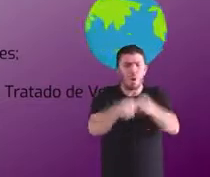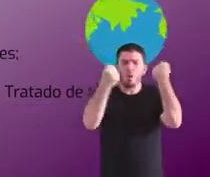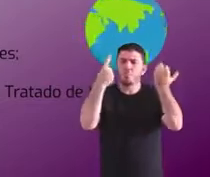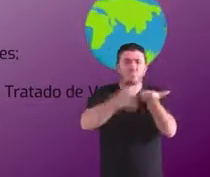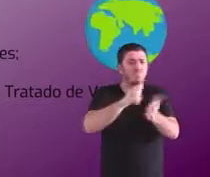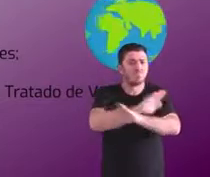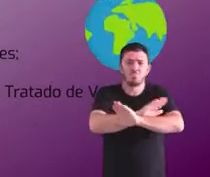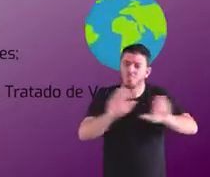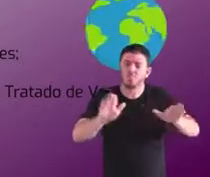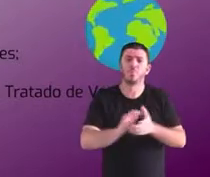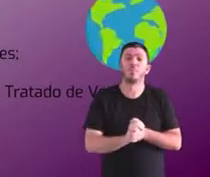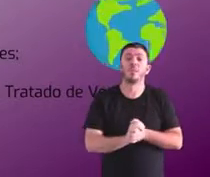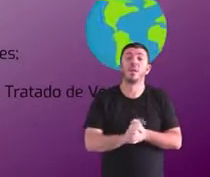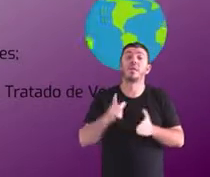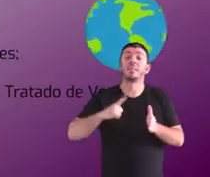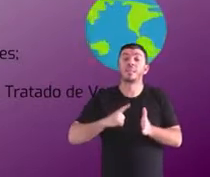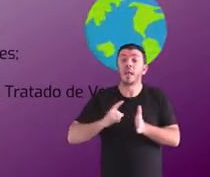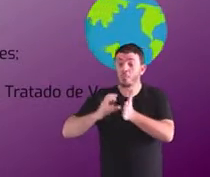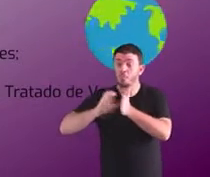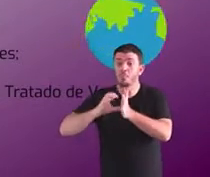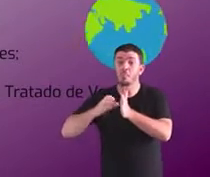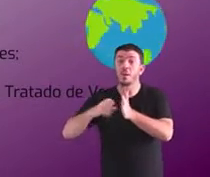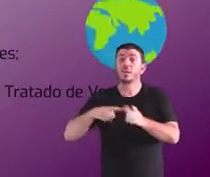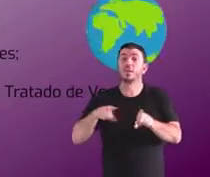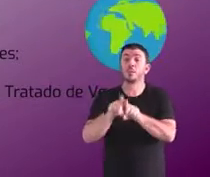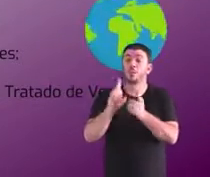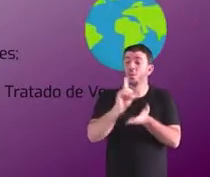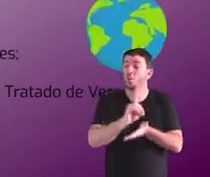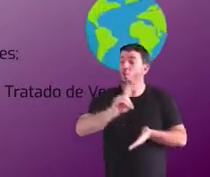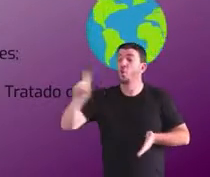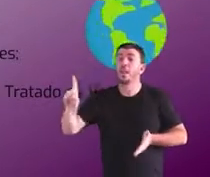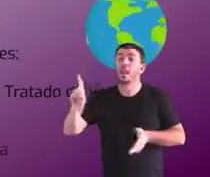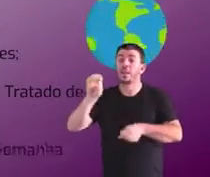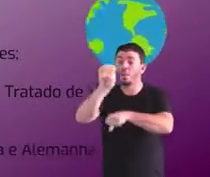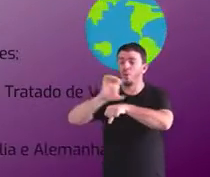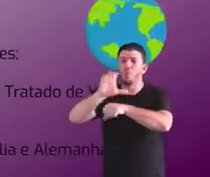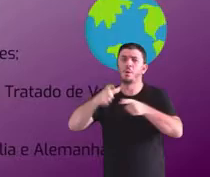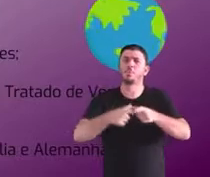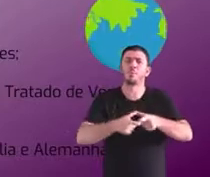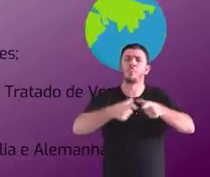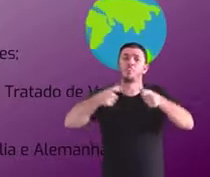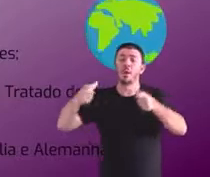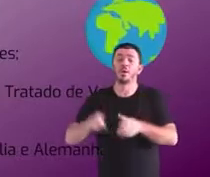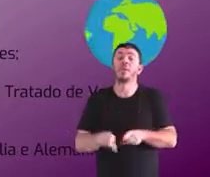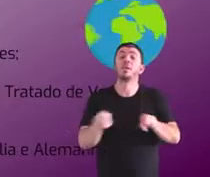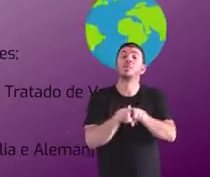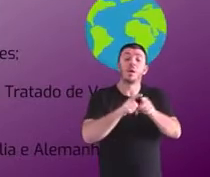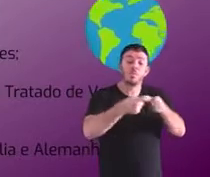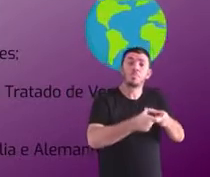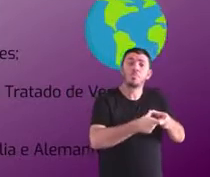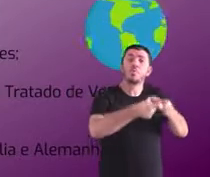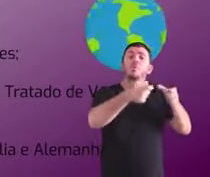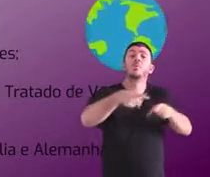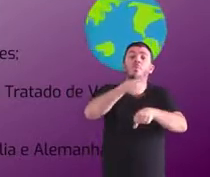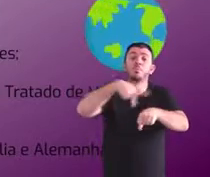de partidos de direita nazifascistas na Europa e o expansionismo do Japão, Itália